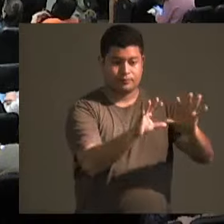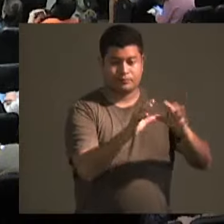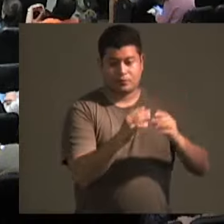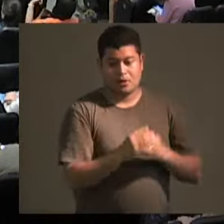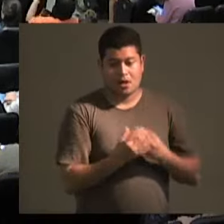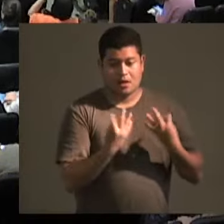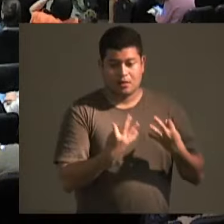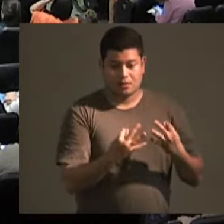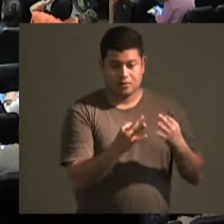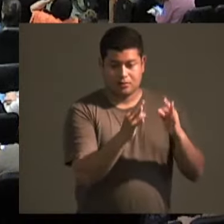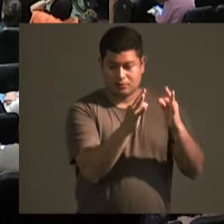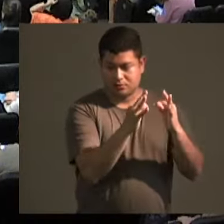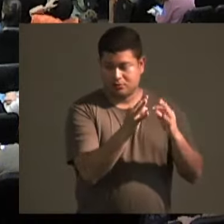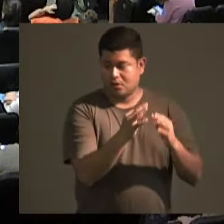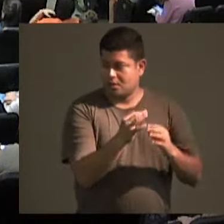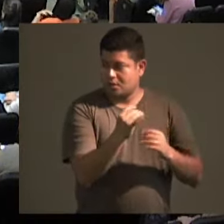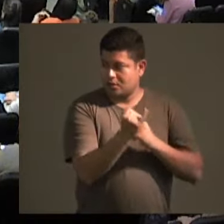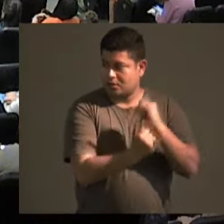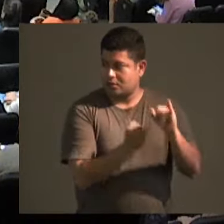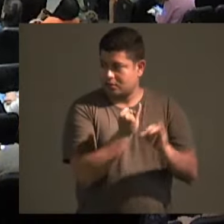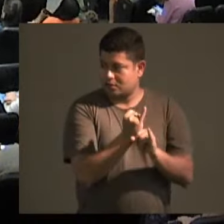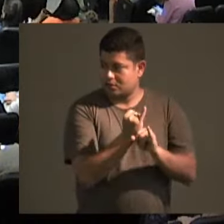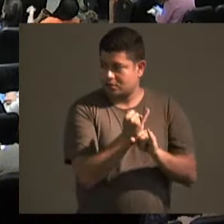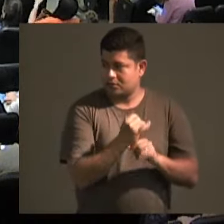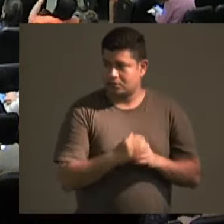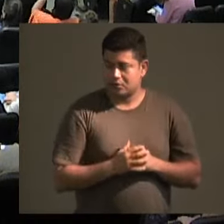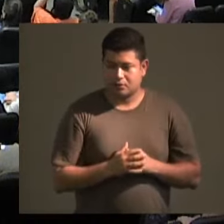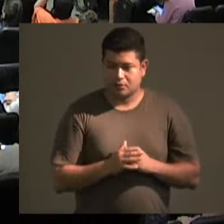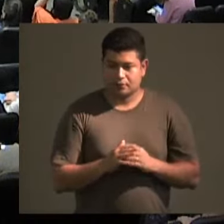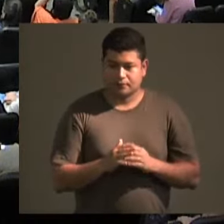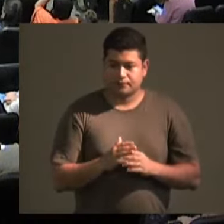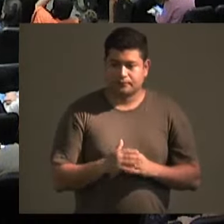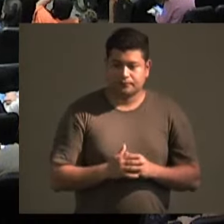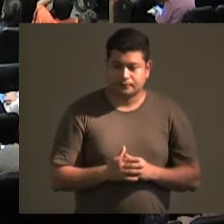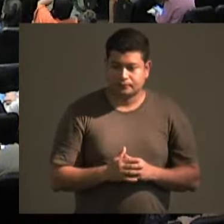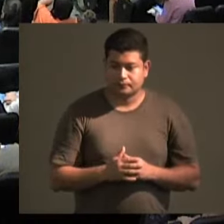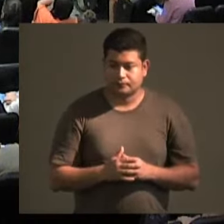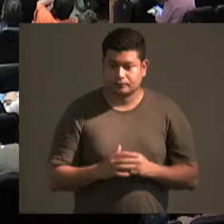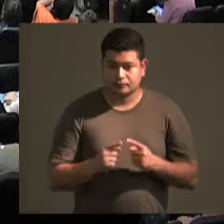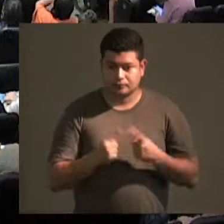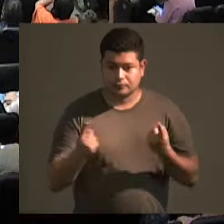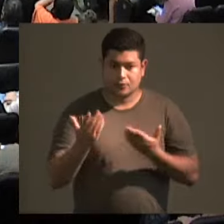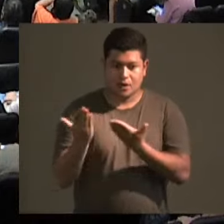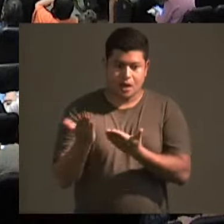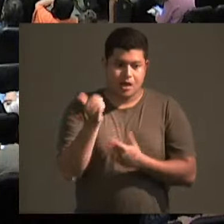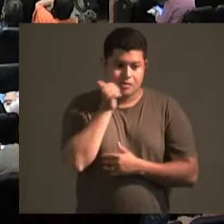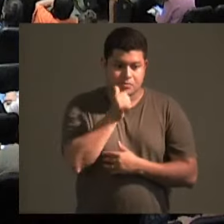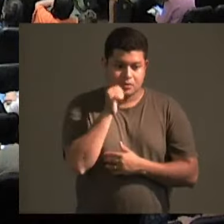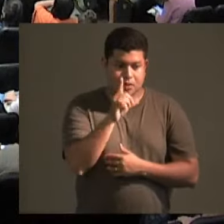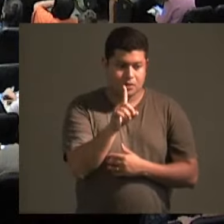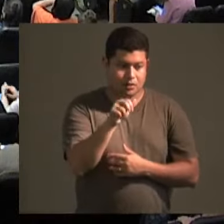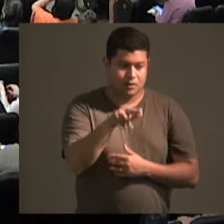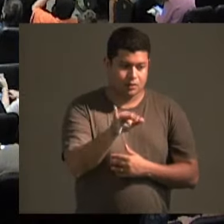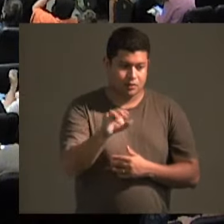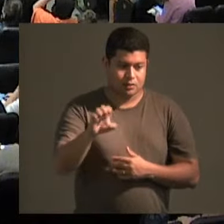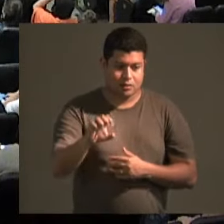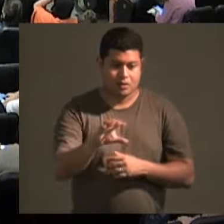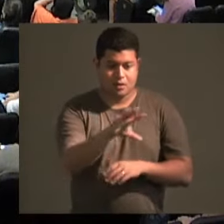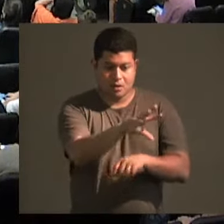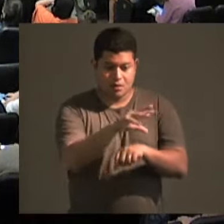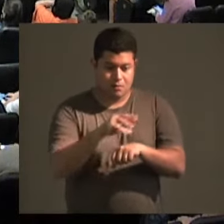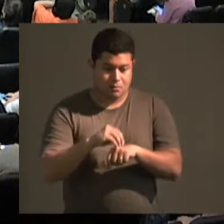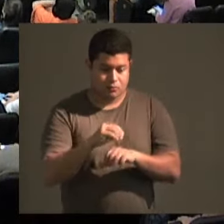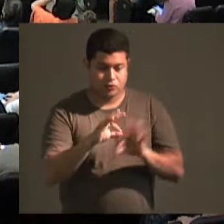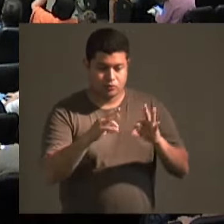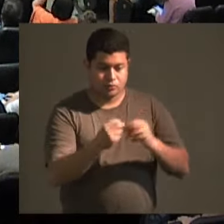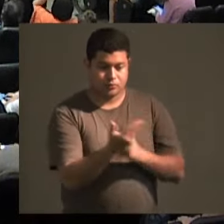nome. Vamos lá. Ana Candelmo. Então, a Daiane vai passar os dados, né, pegar os dados aí da companheira